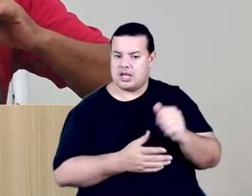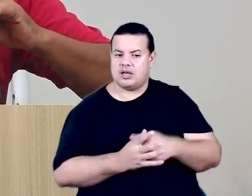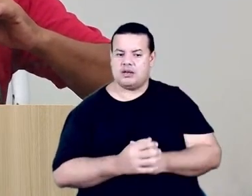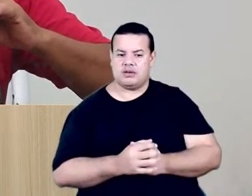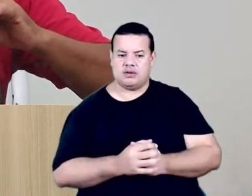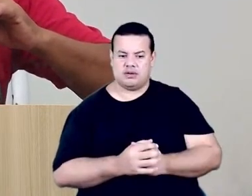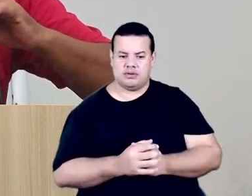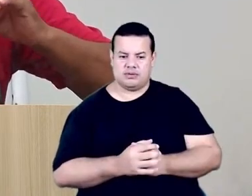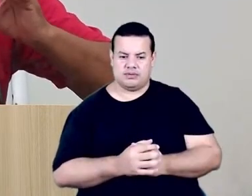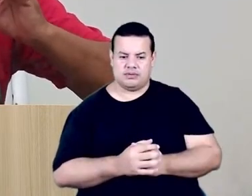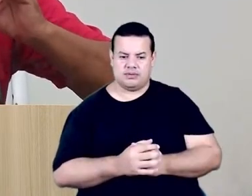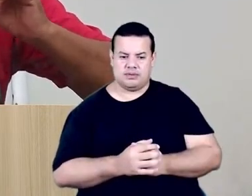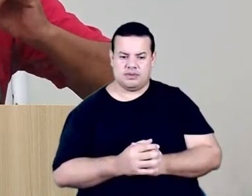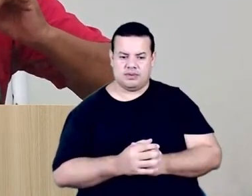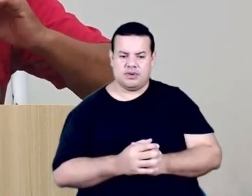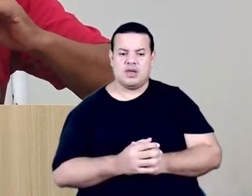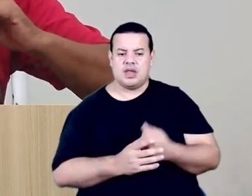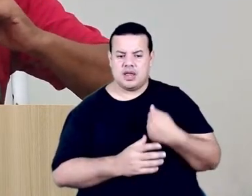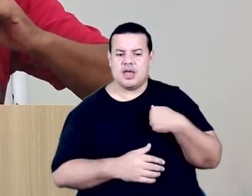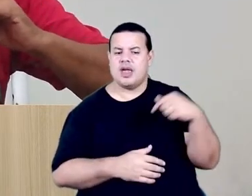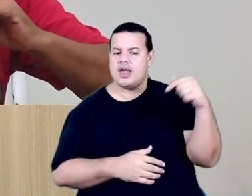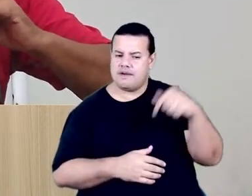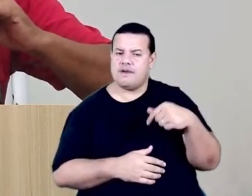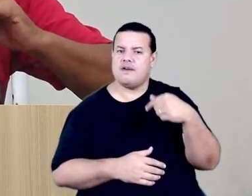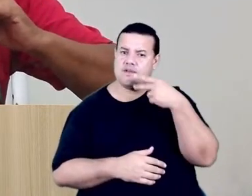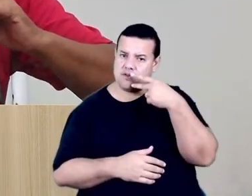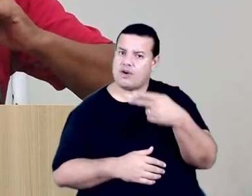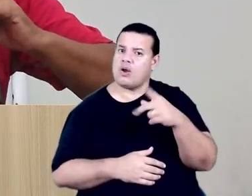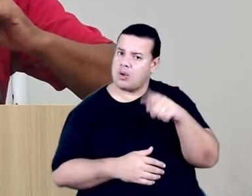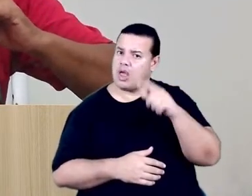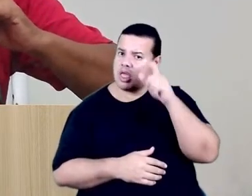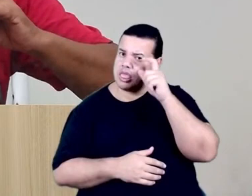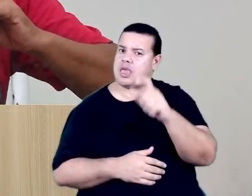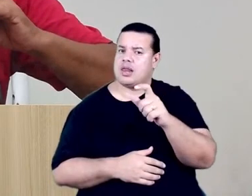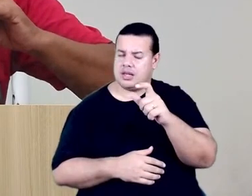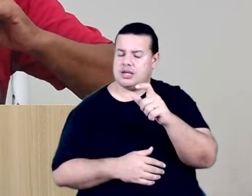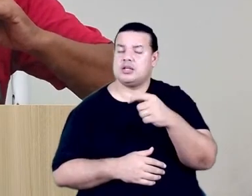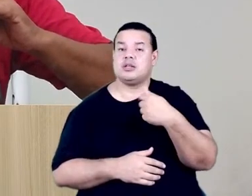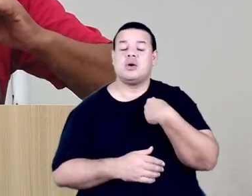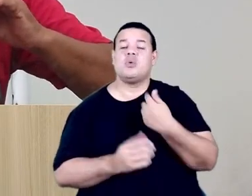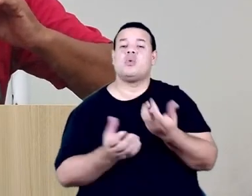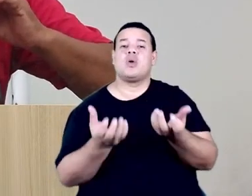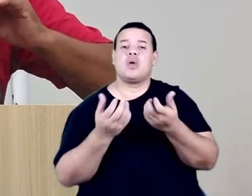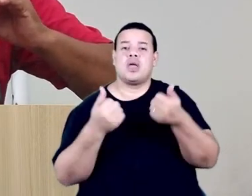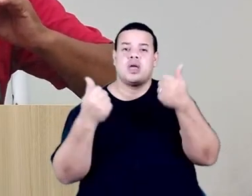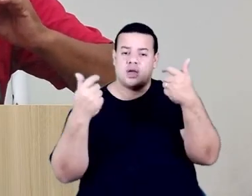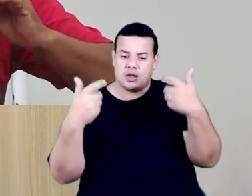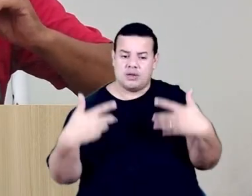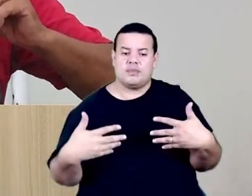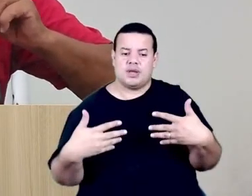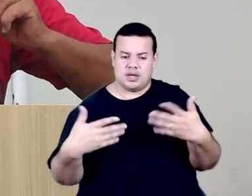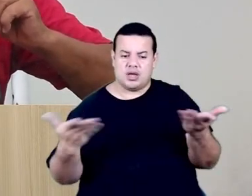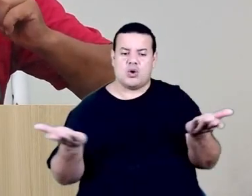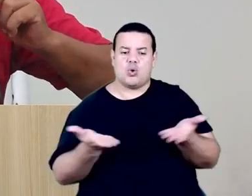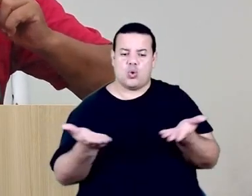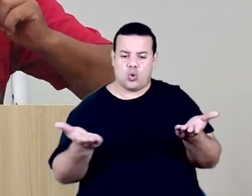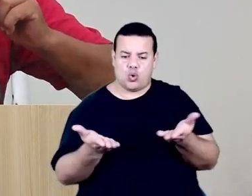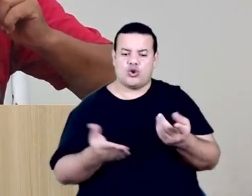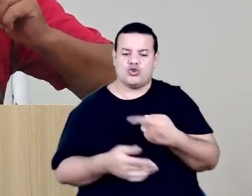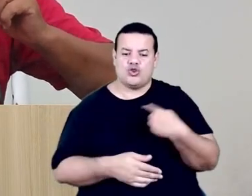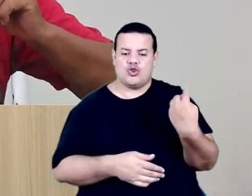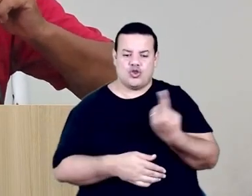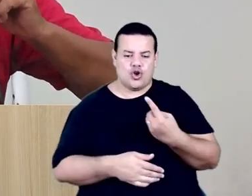e e ele falou fala interessante Então o que eu quero dizer hoje nós não vivemos num